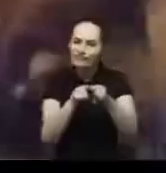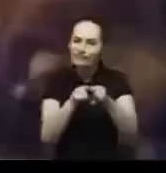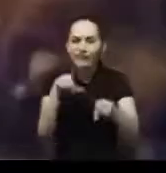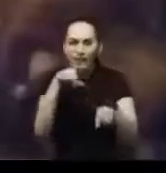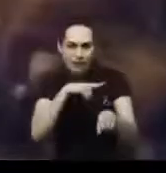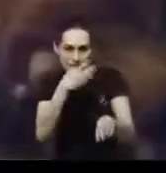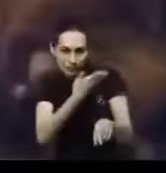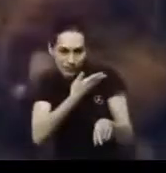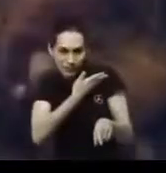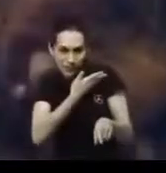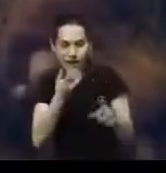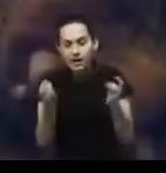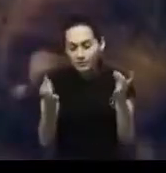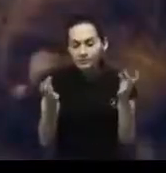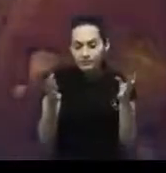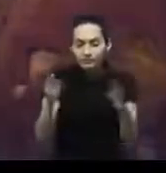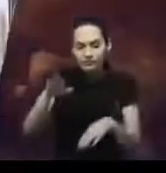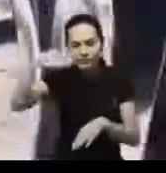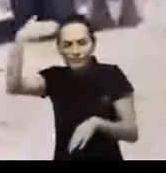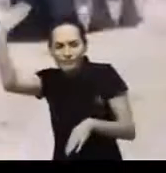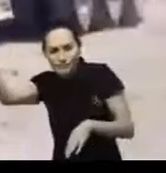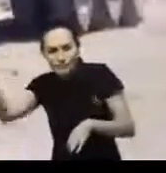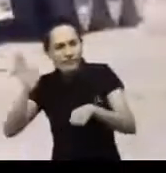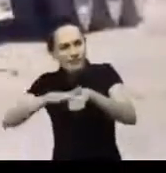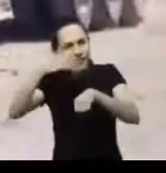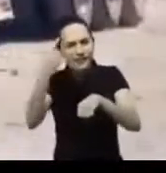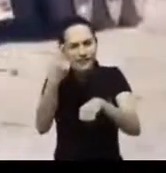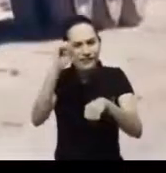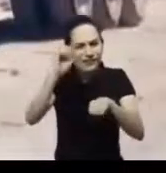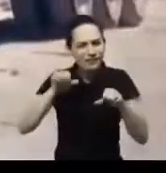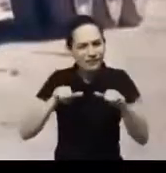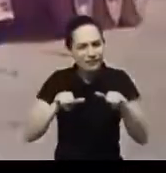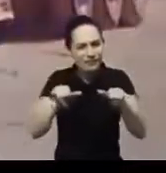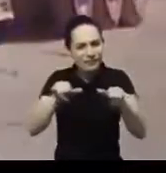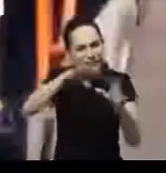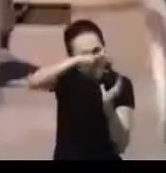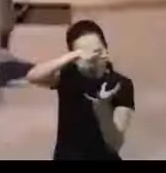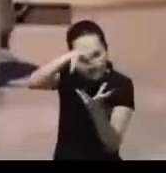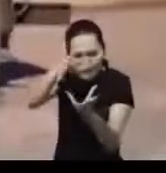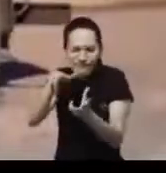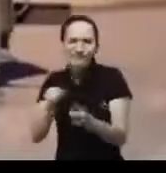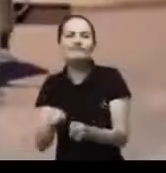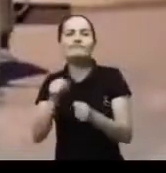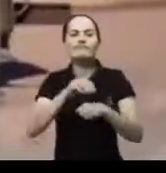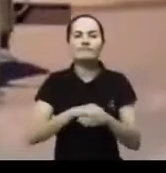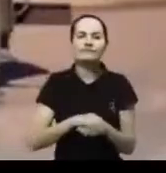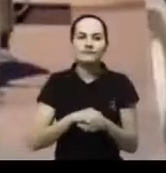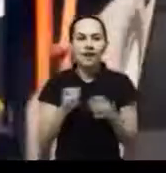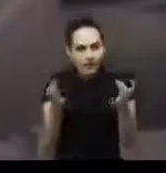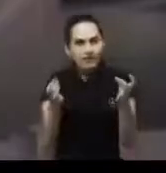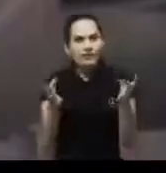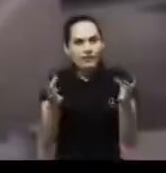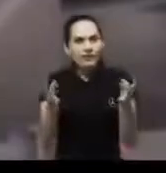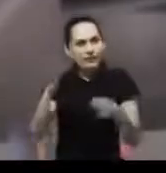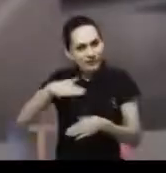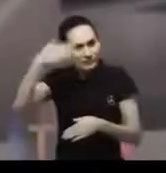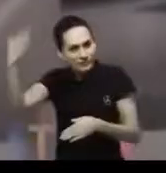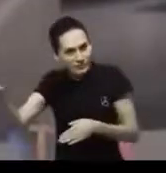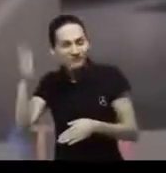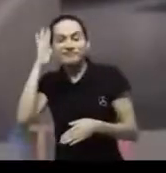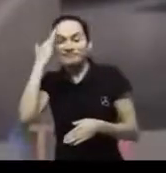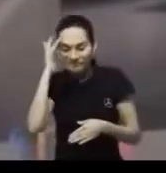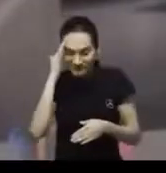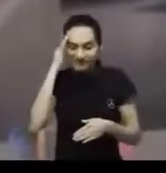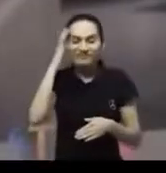colegas de oversees que exporta O nossos veículos para mais de 10 mercados mundo afora e de exportação nós entendemos muito